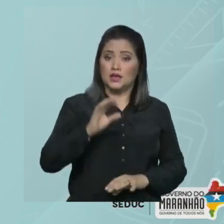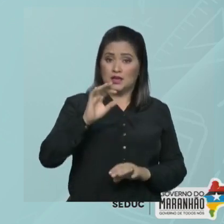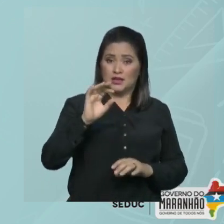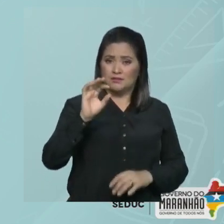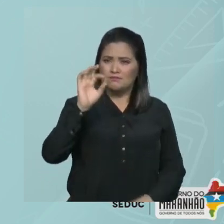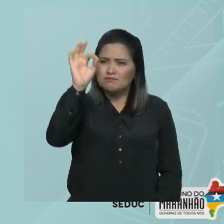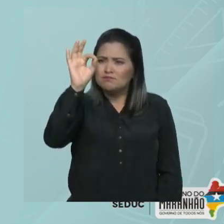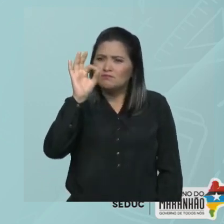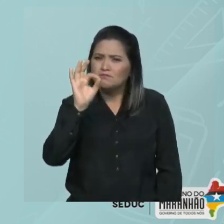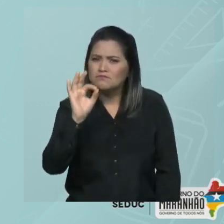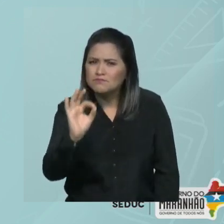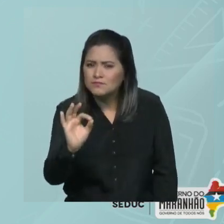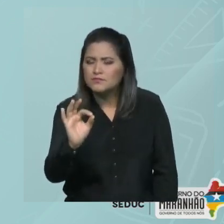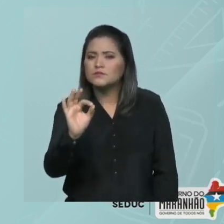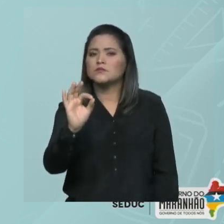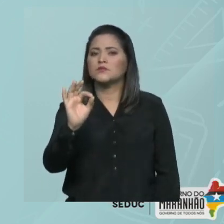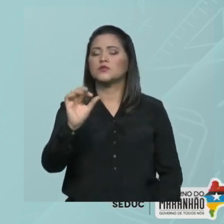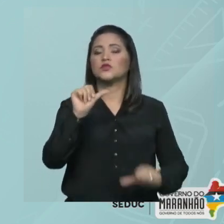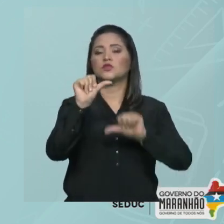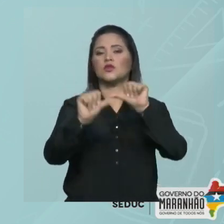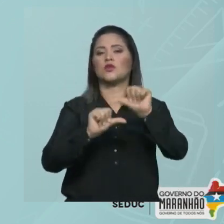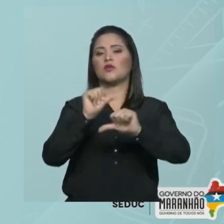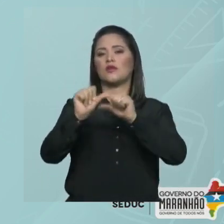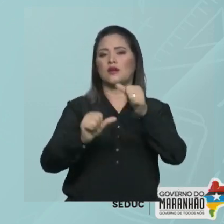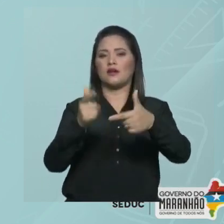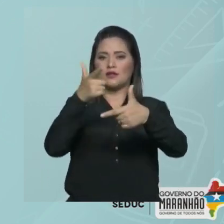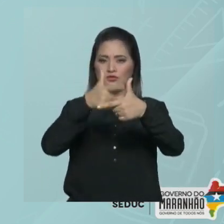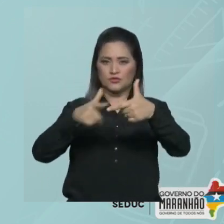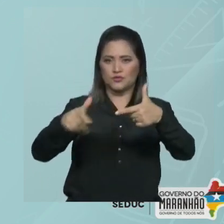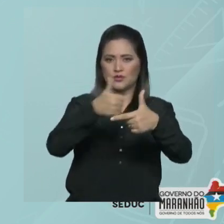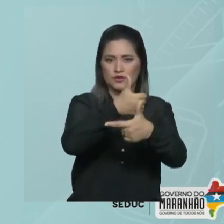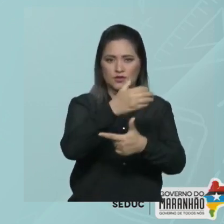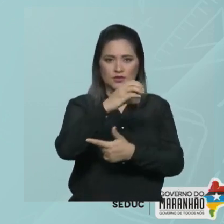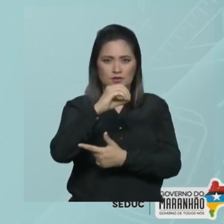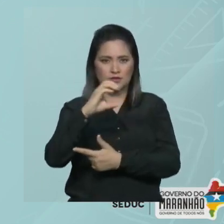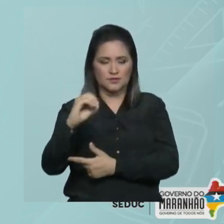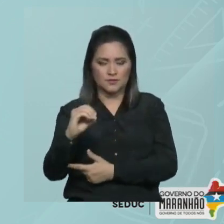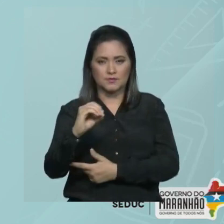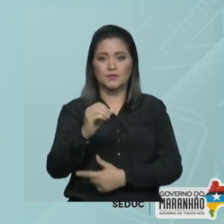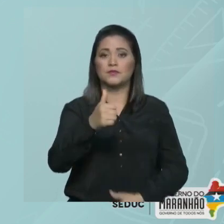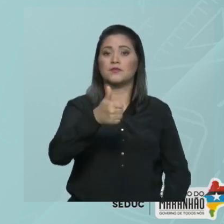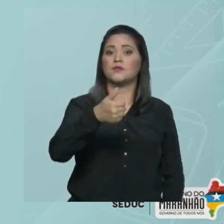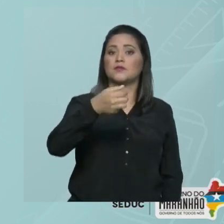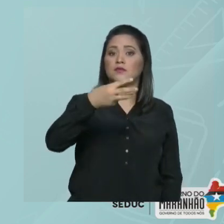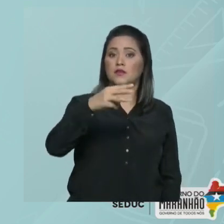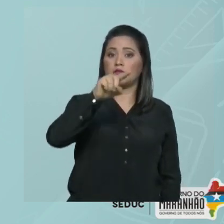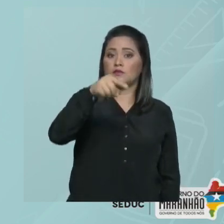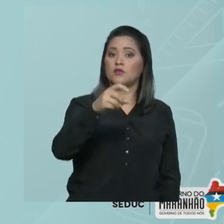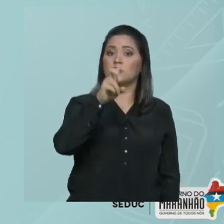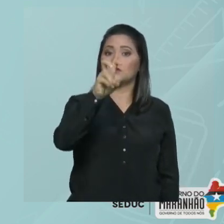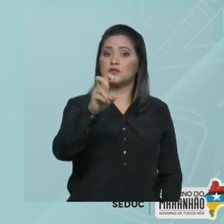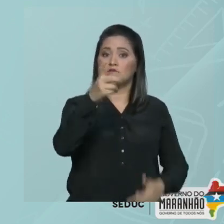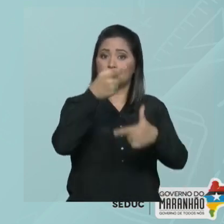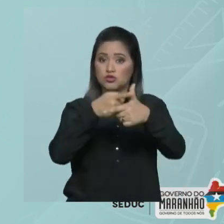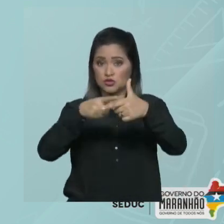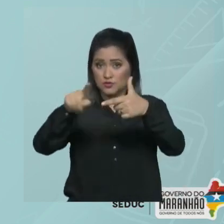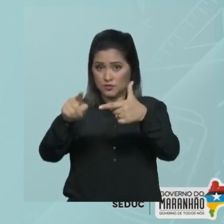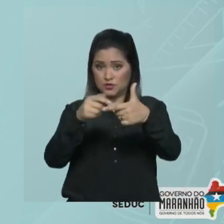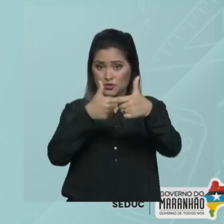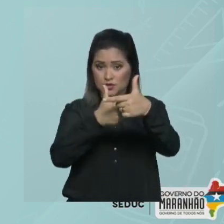eu vou colocar no lugar da divisão por 100. Então, 13,5 dividido por 100 é o mesmo que